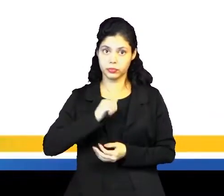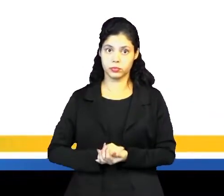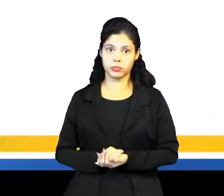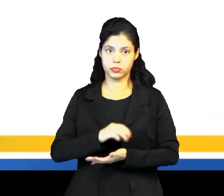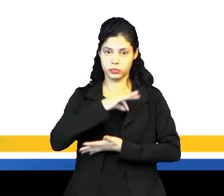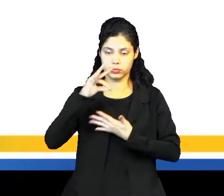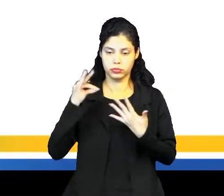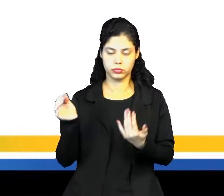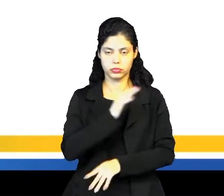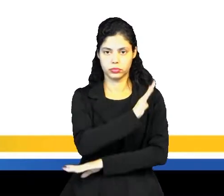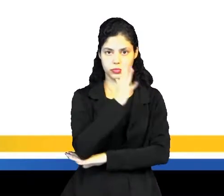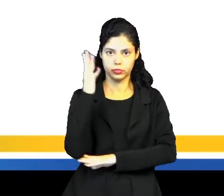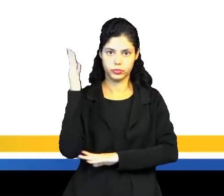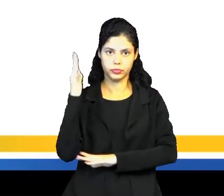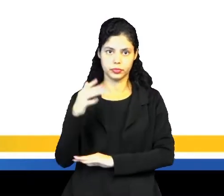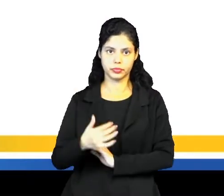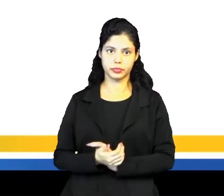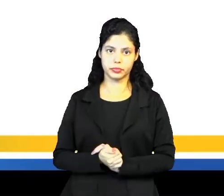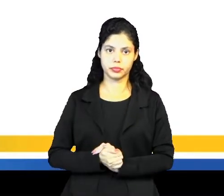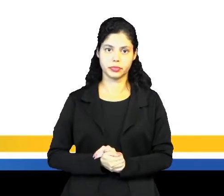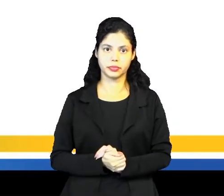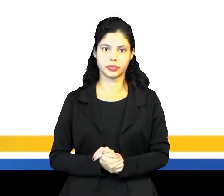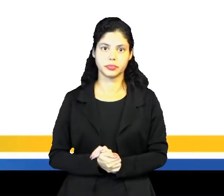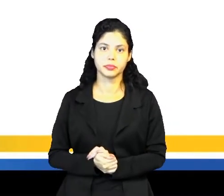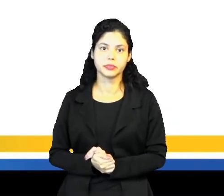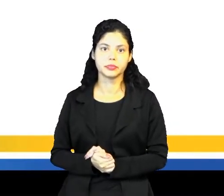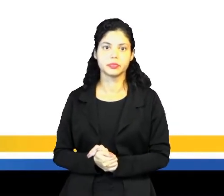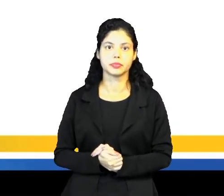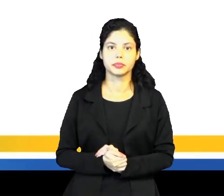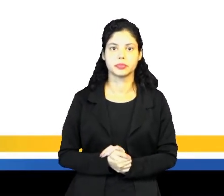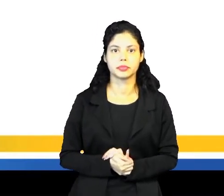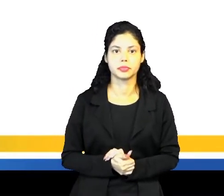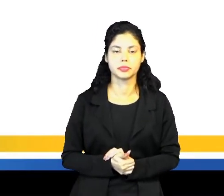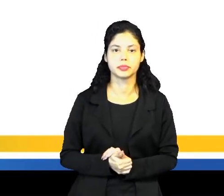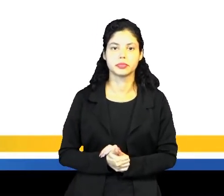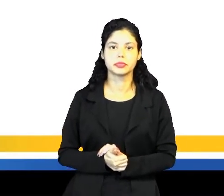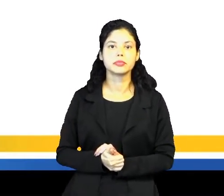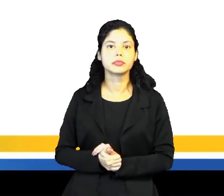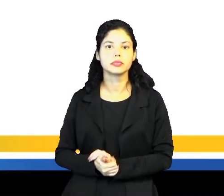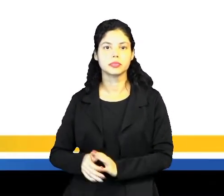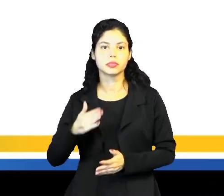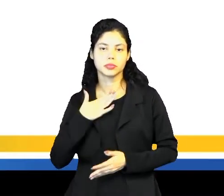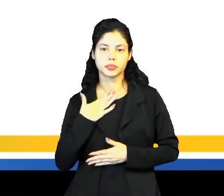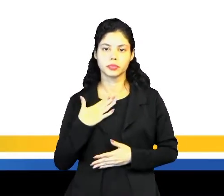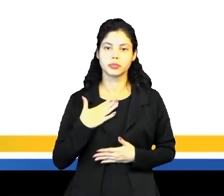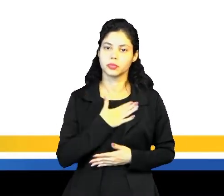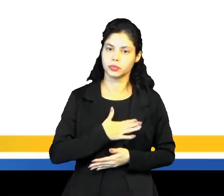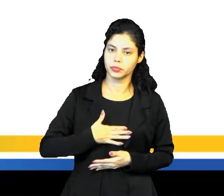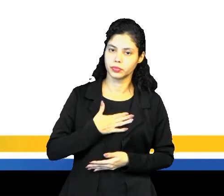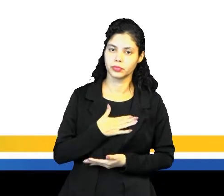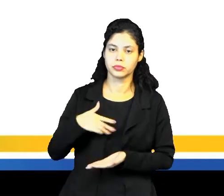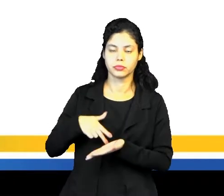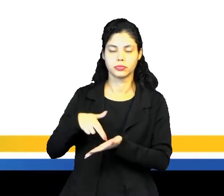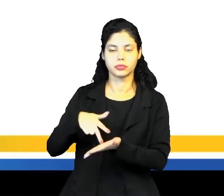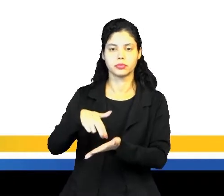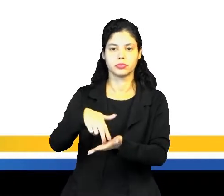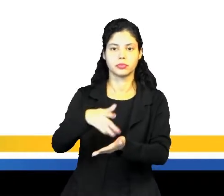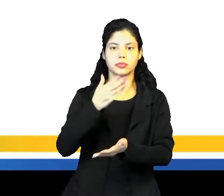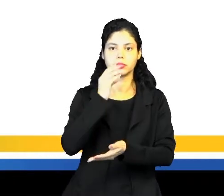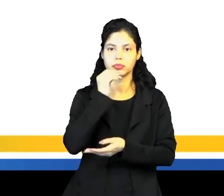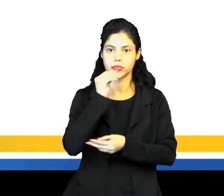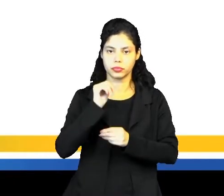com os elementos da natureza, né? Caminante de areia, ou seja, ele gosta de caminhar